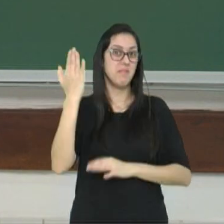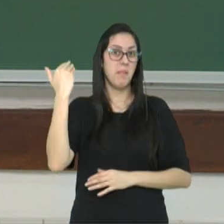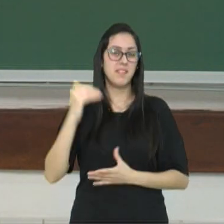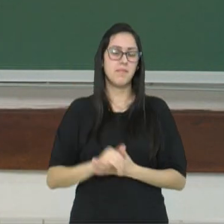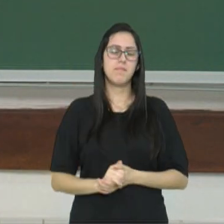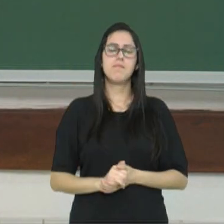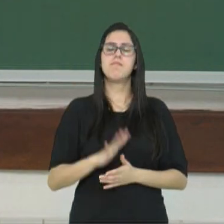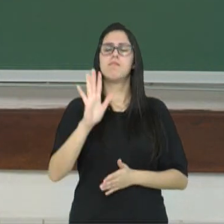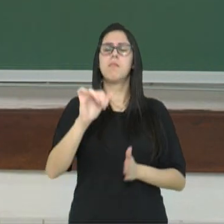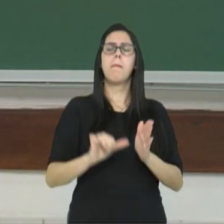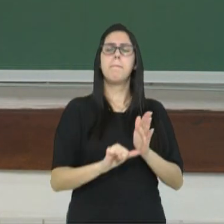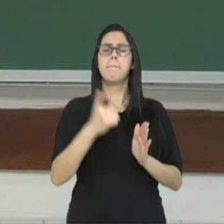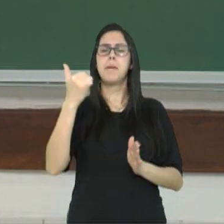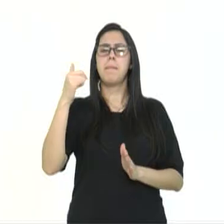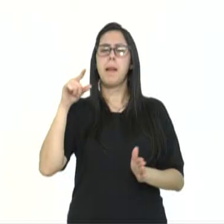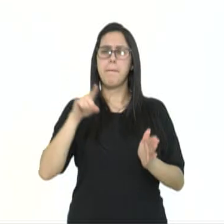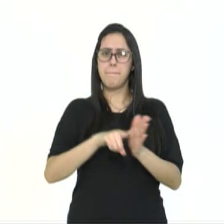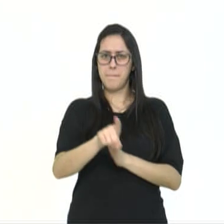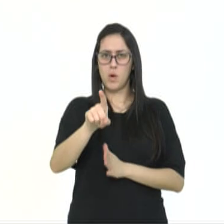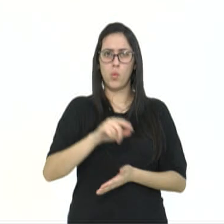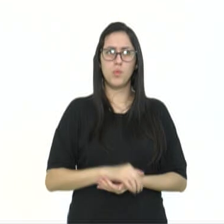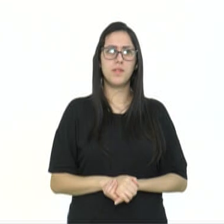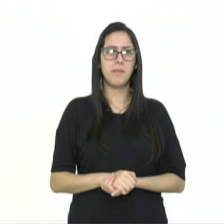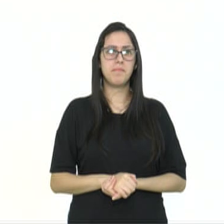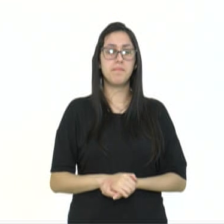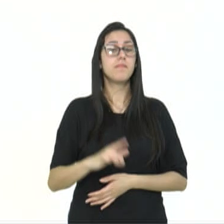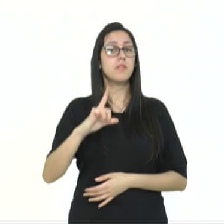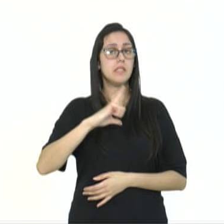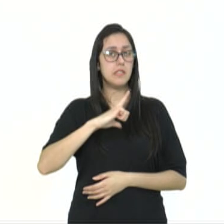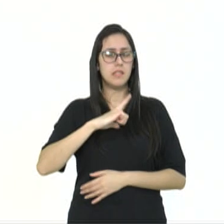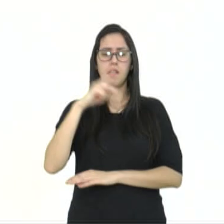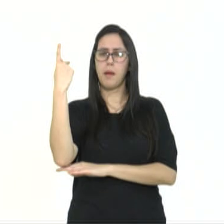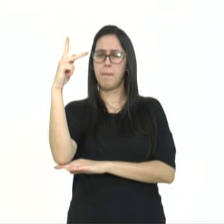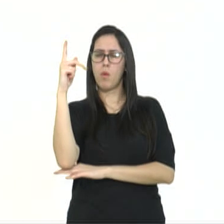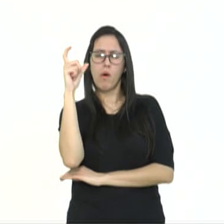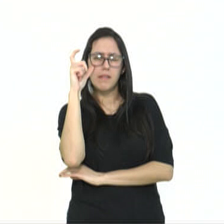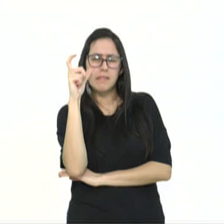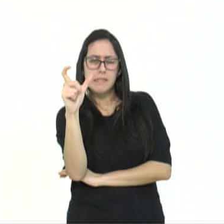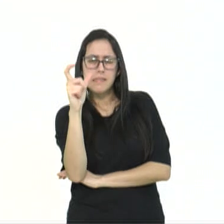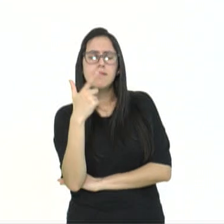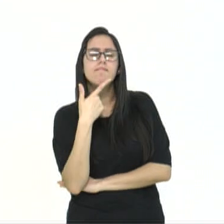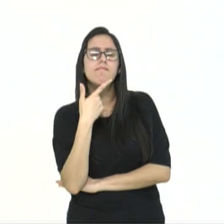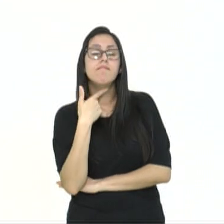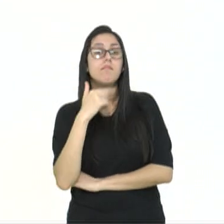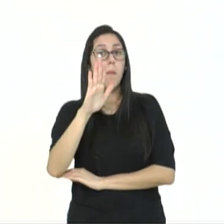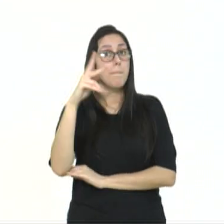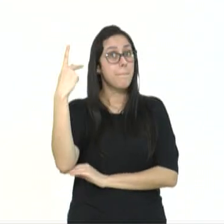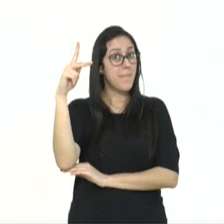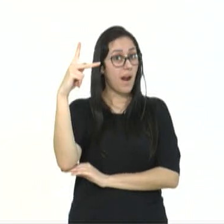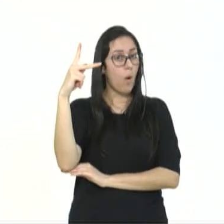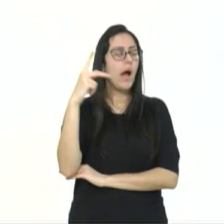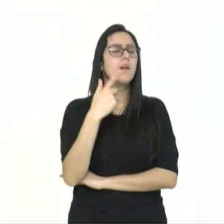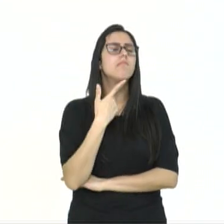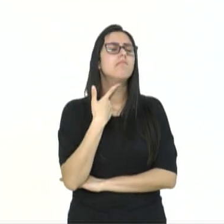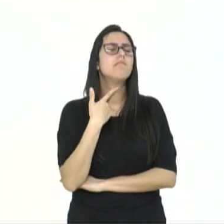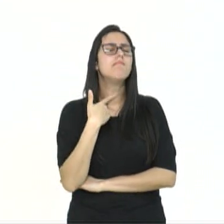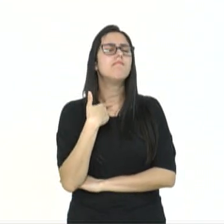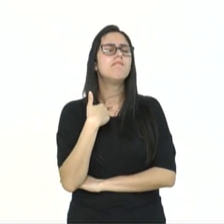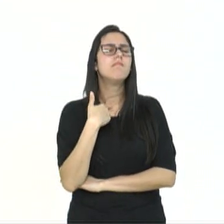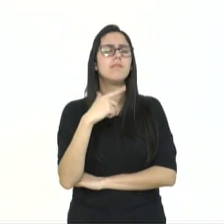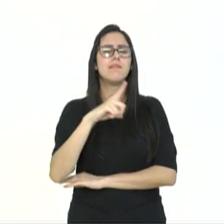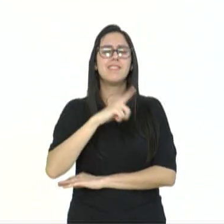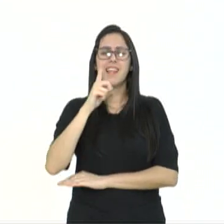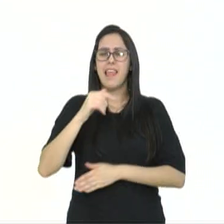quiz da aula de hoje. Entre os interesses paraguaios, Paraguai, no estuário do